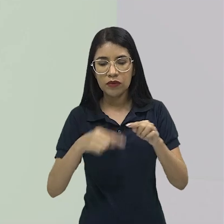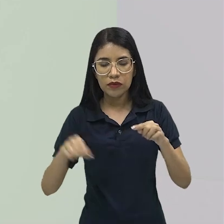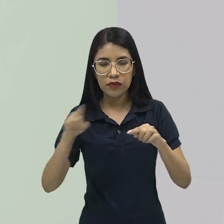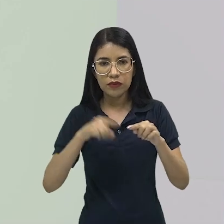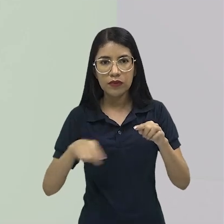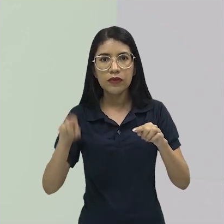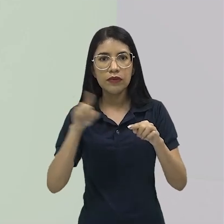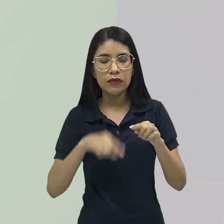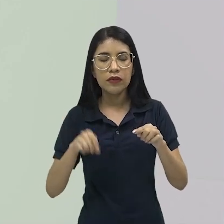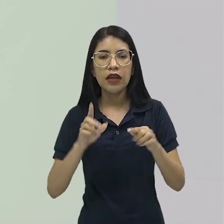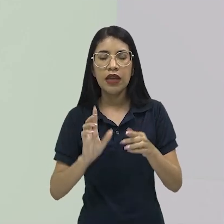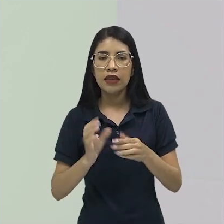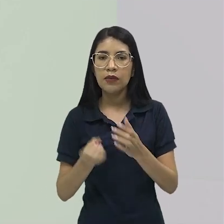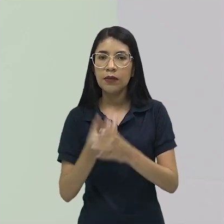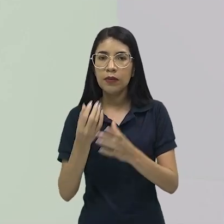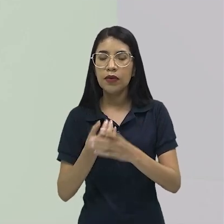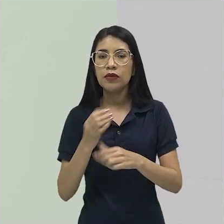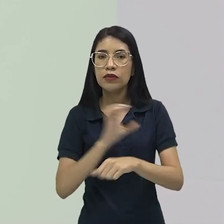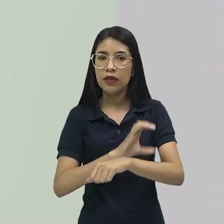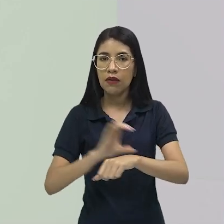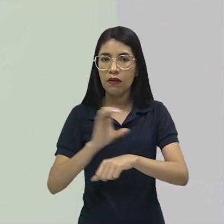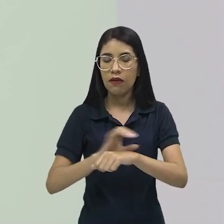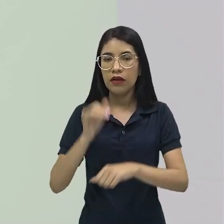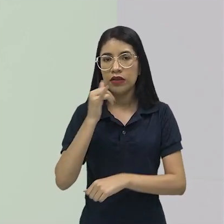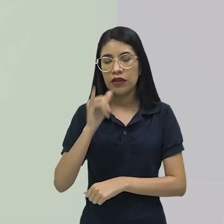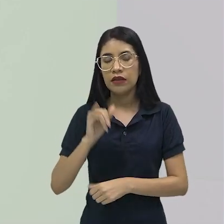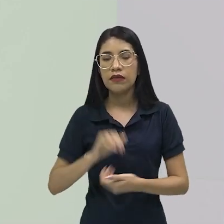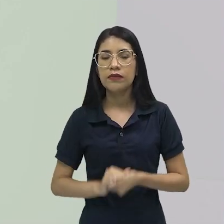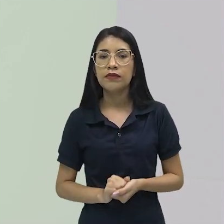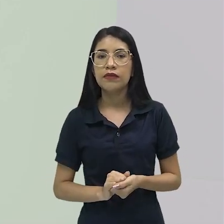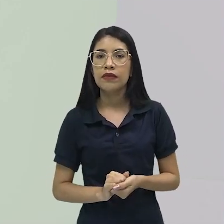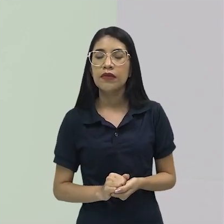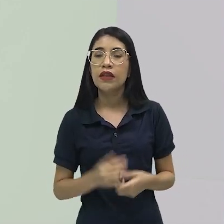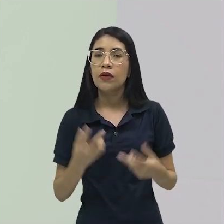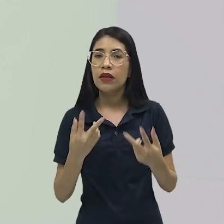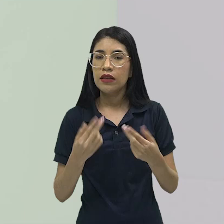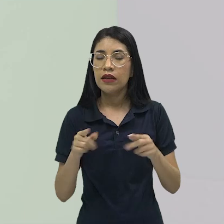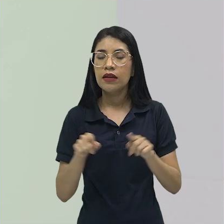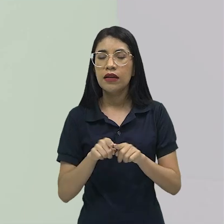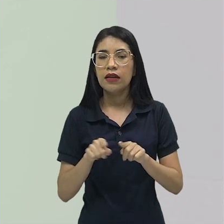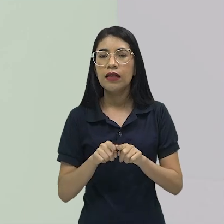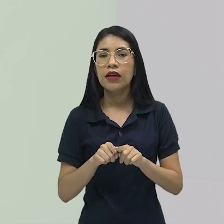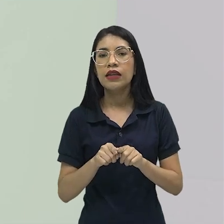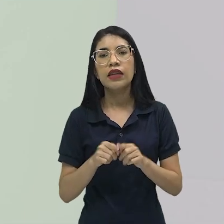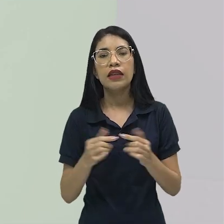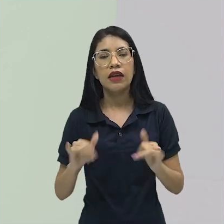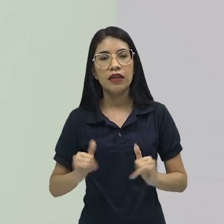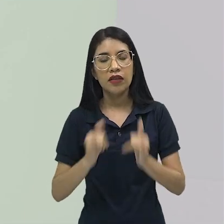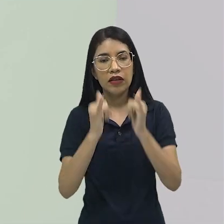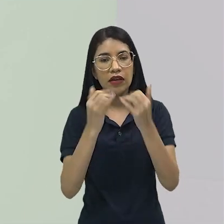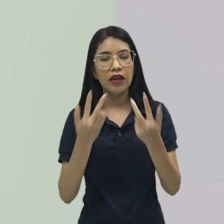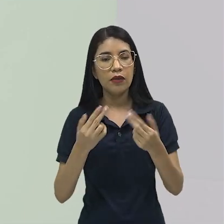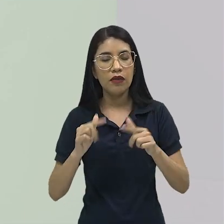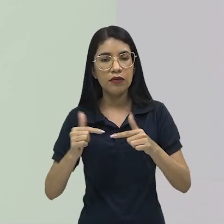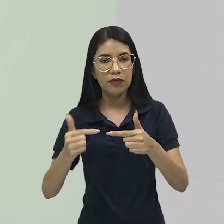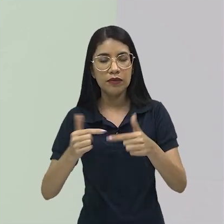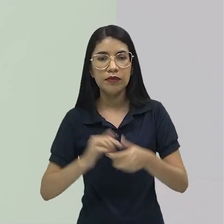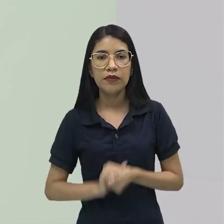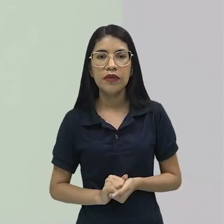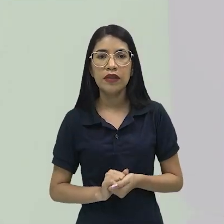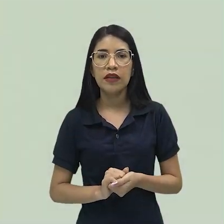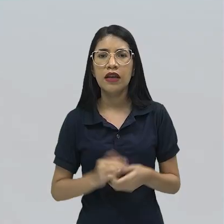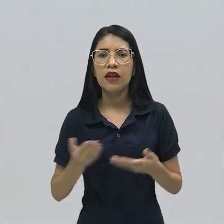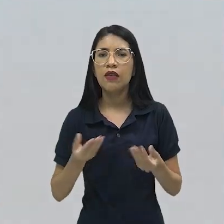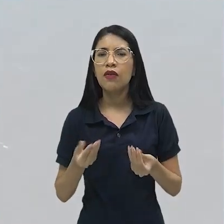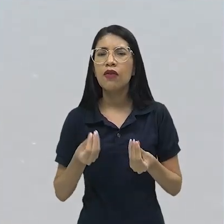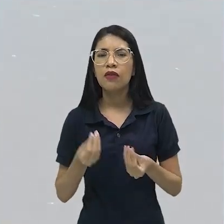gera corrente elétrica. E é exatamente esse o princípio de funcionamento da hidrelétrica. Agora, vamos para uma hidrelétrica de